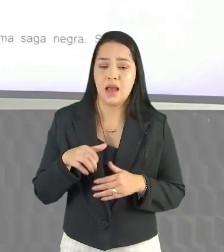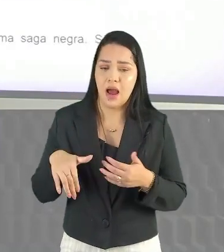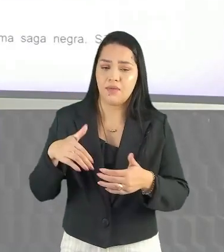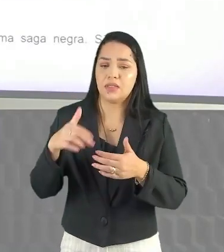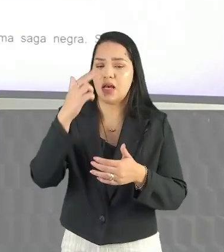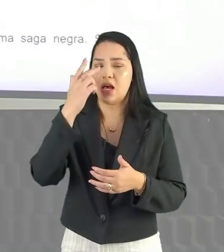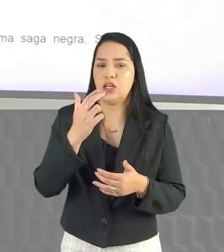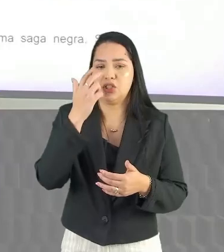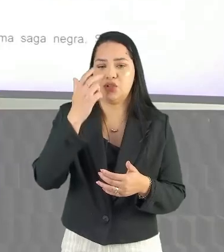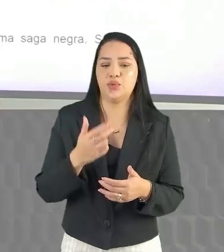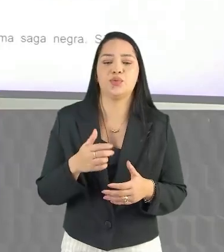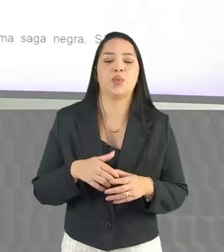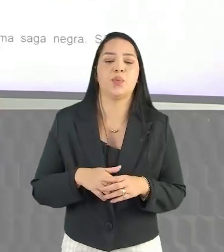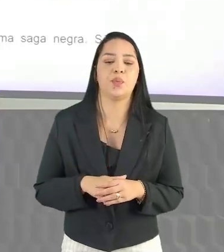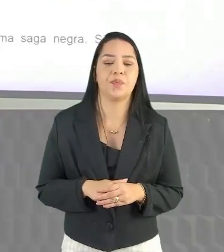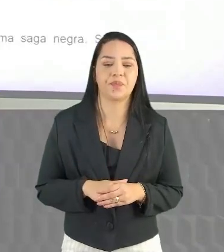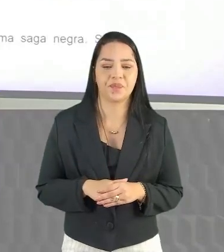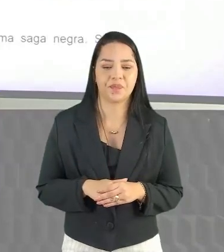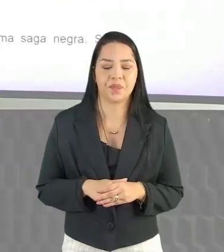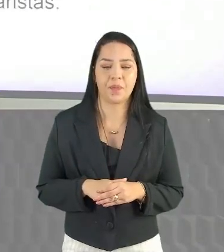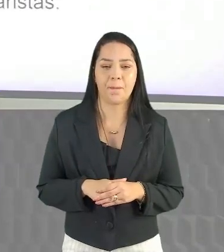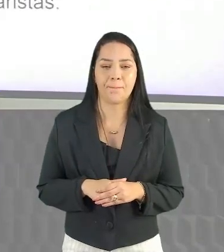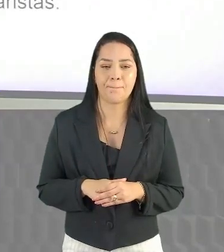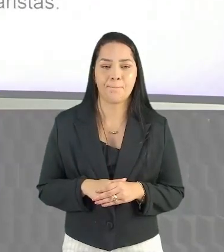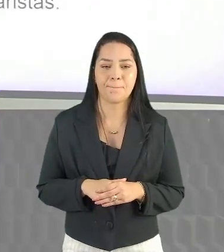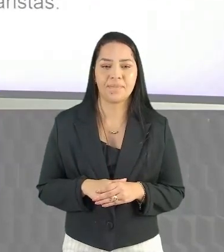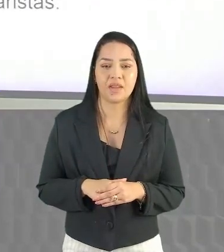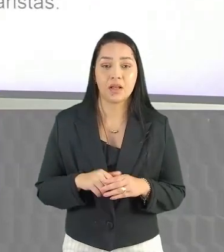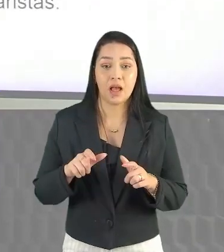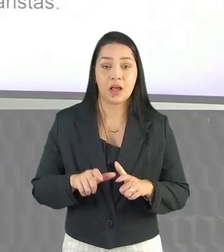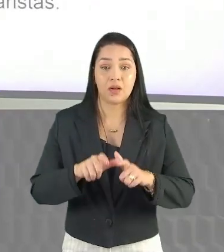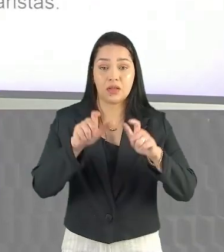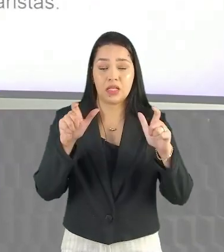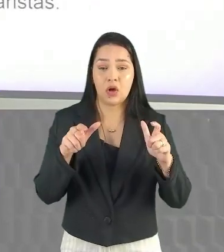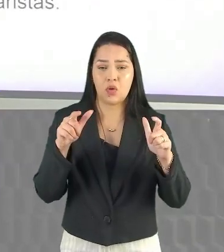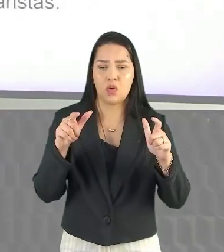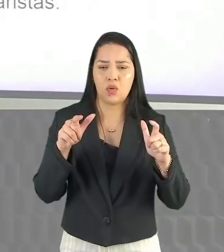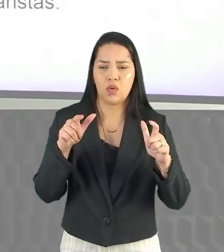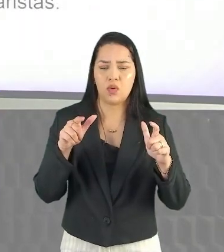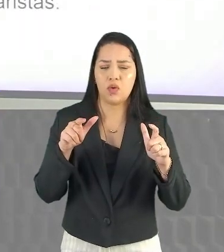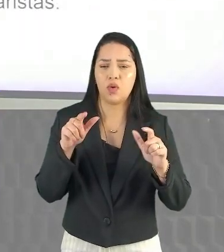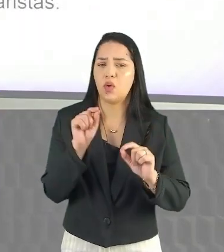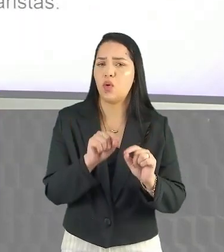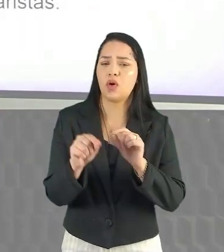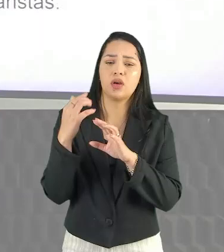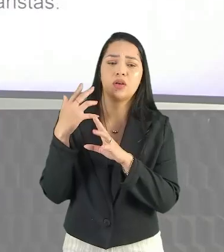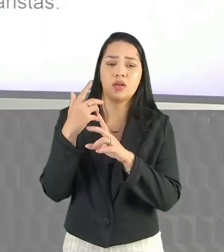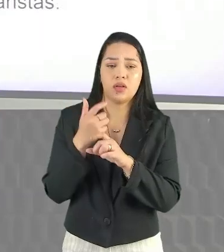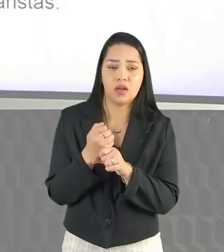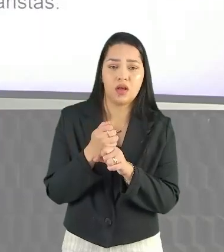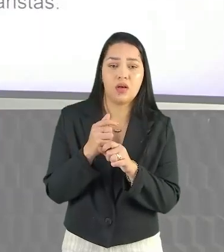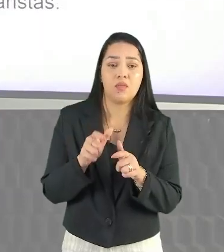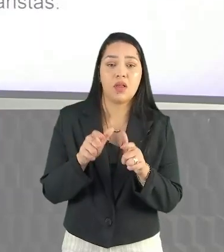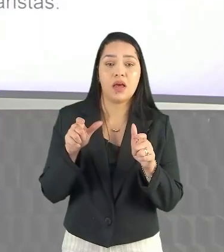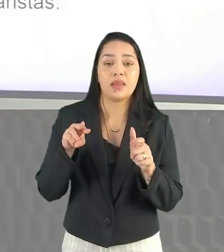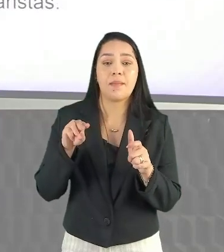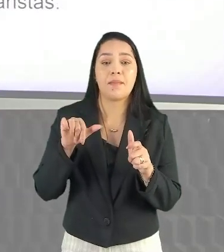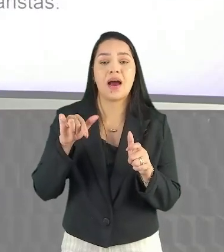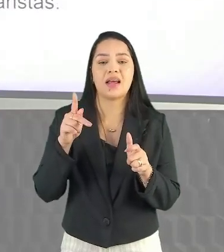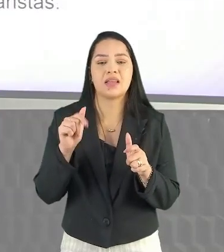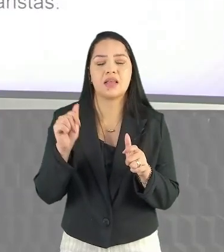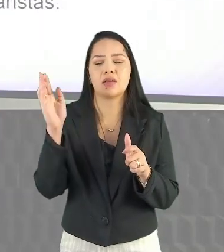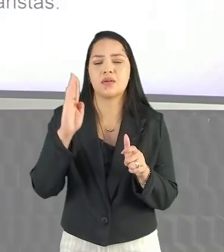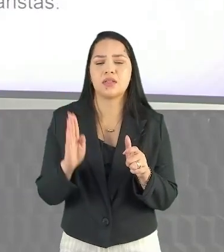dúvida, fizeram avançar a história. A eclosão desse conflito foi resultado da tensão acumulada na Marinha do